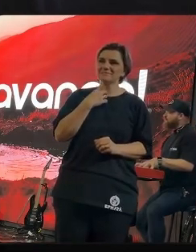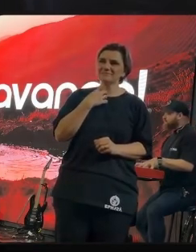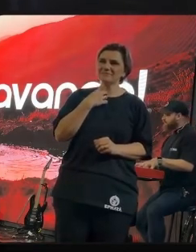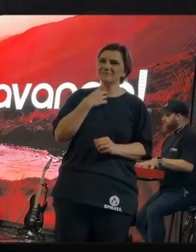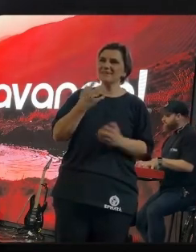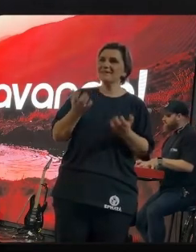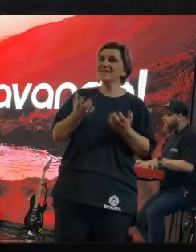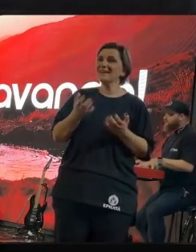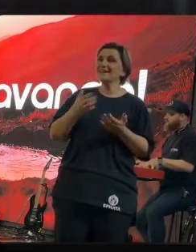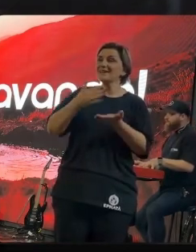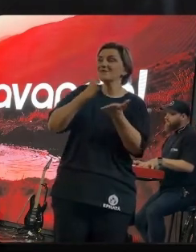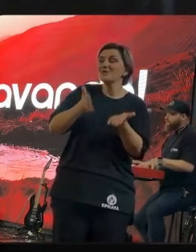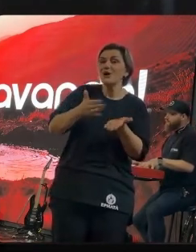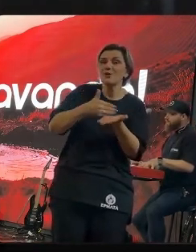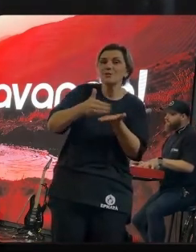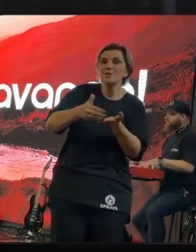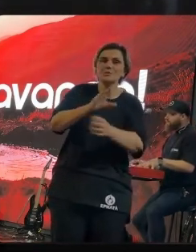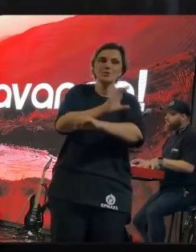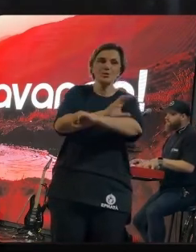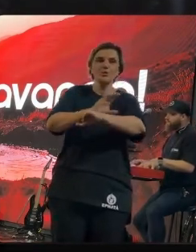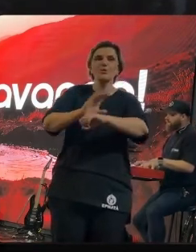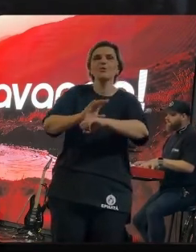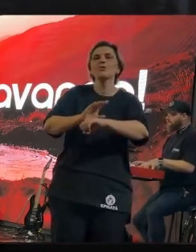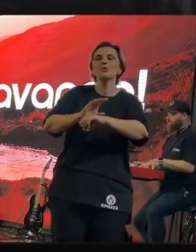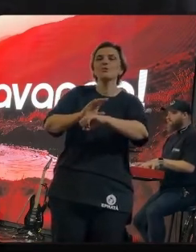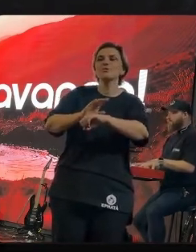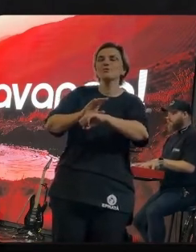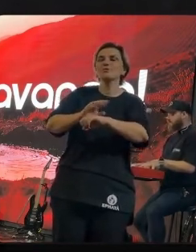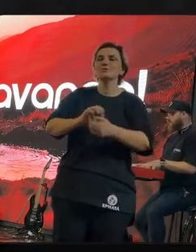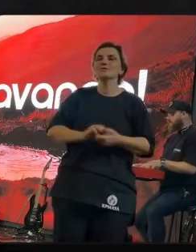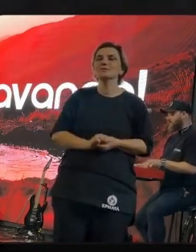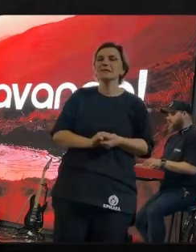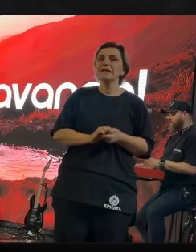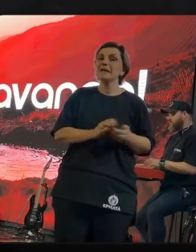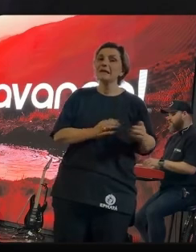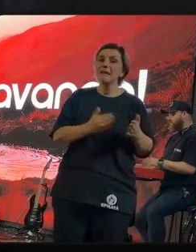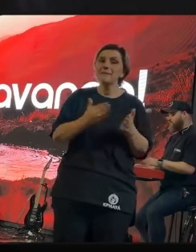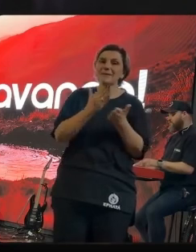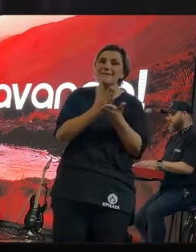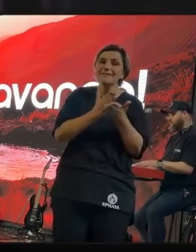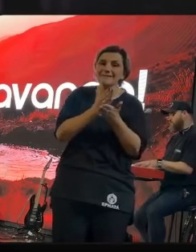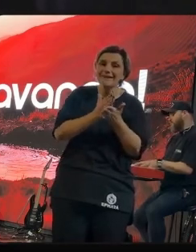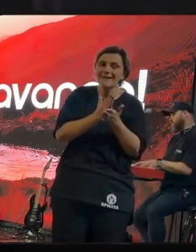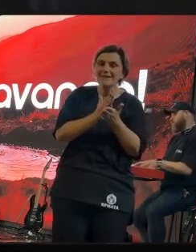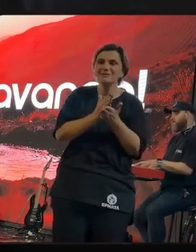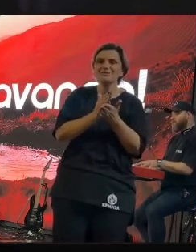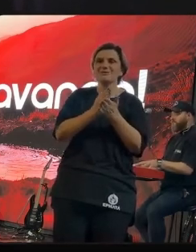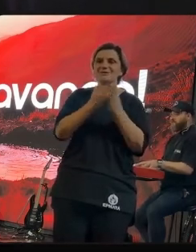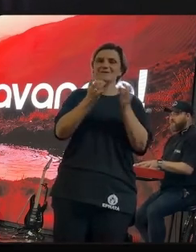Quem aqui já começou um curso de inglês e na jornada desistiu?